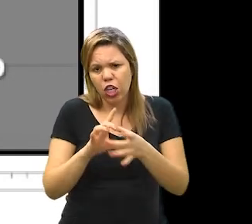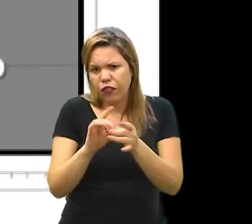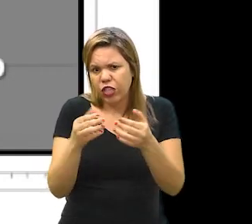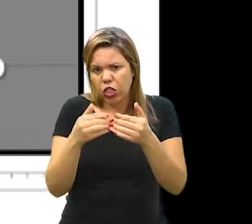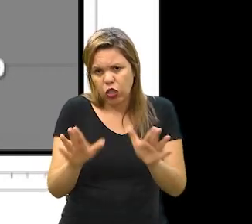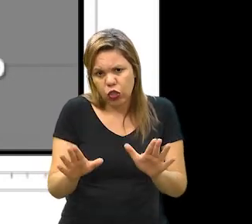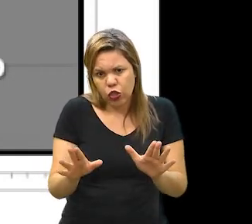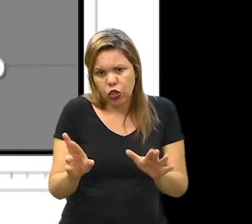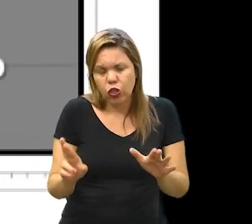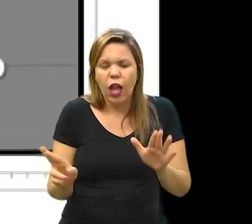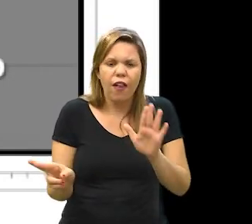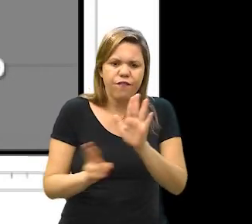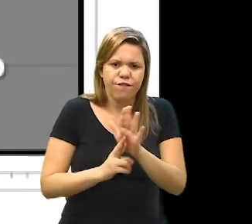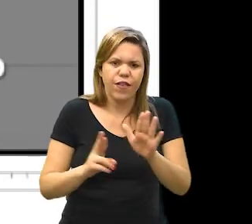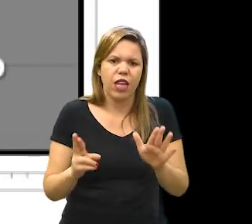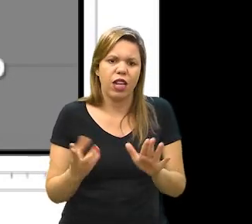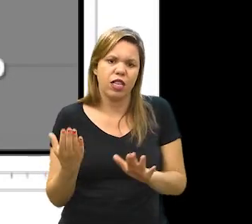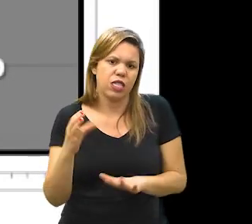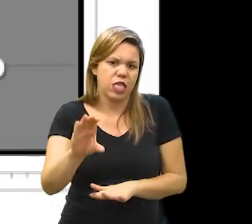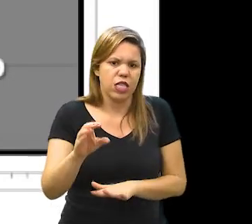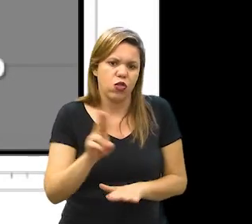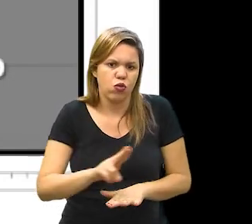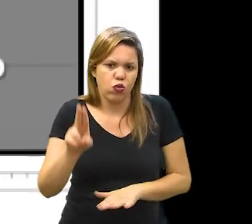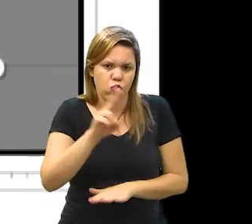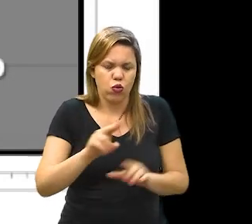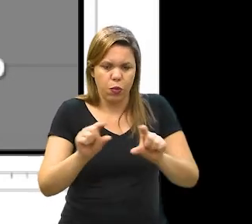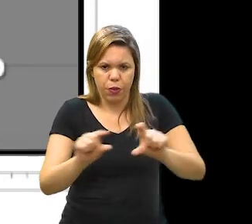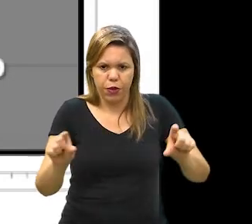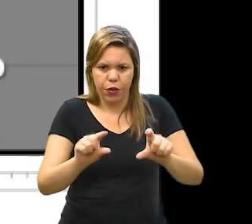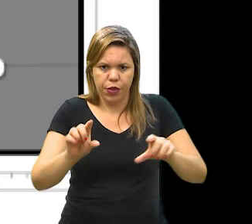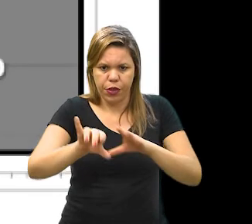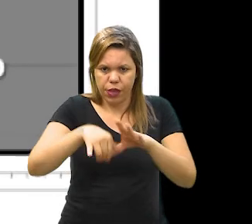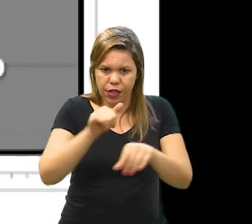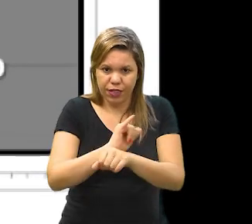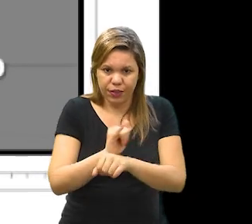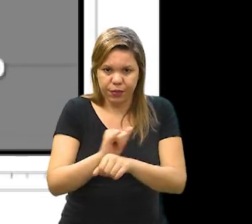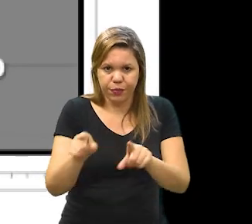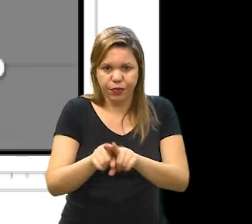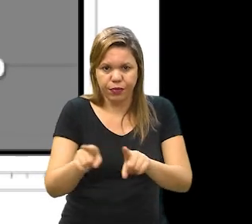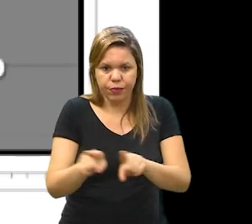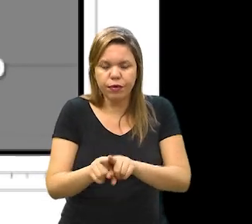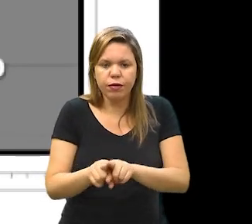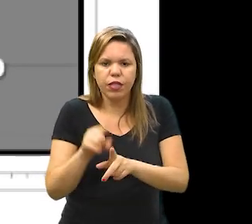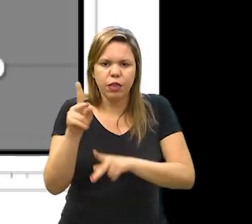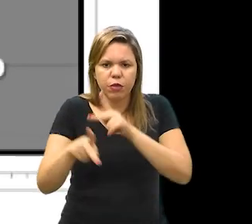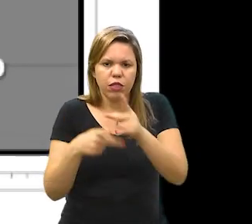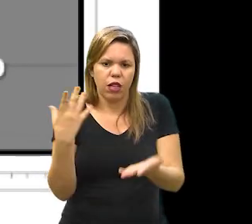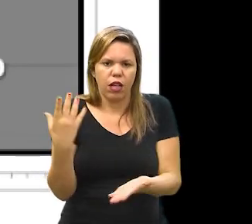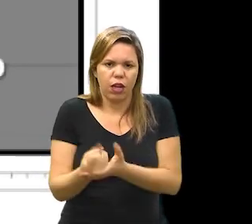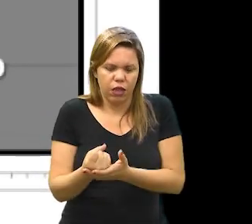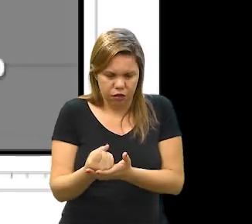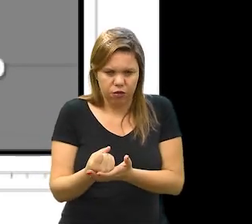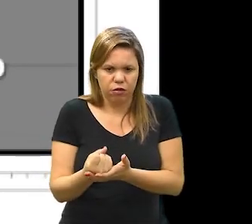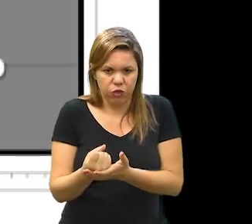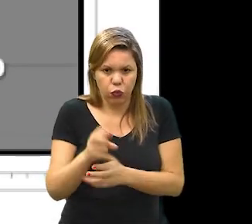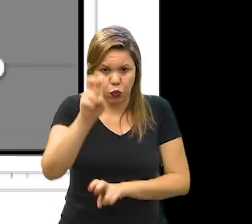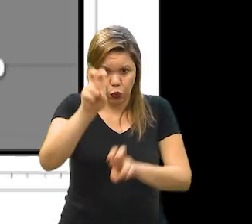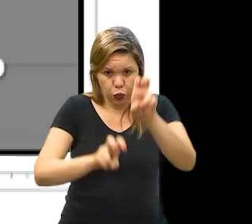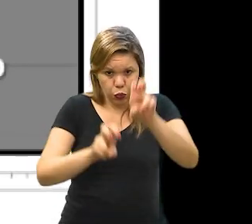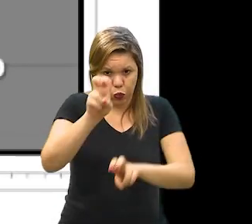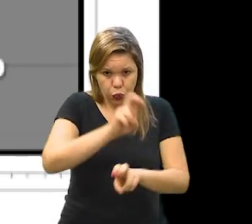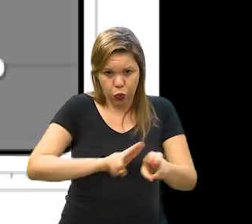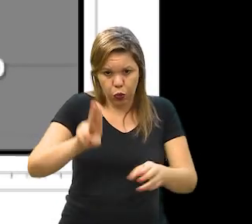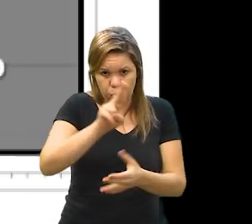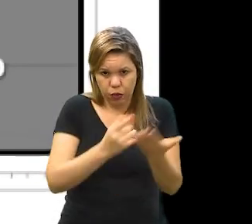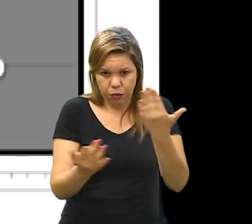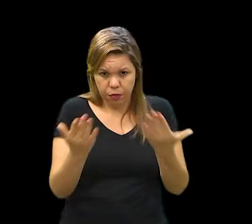todas as referências para os dados que eu usei nesse vídeo na descrição do vídeo no YouTube, e também um link para download da planilha com os dados e os gráficos que eu usei para